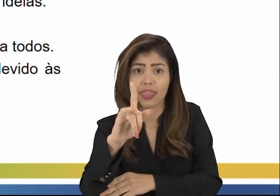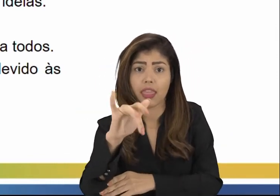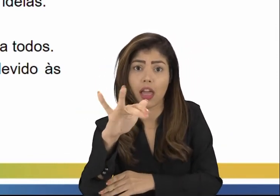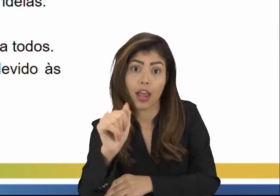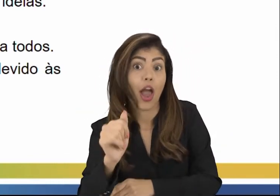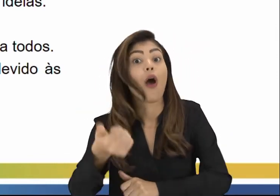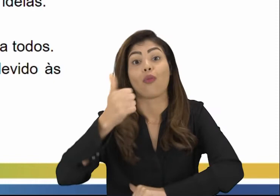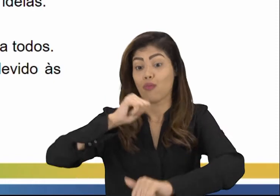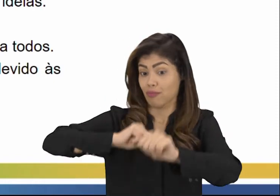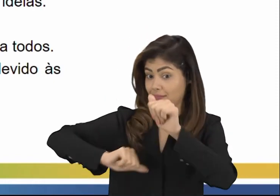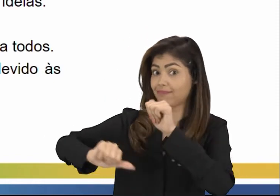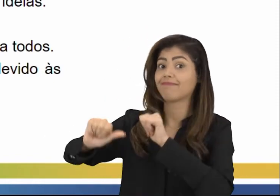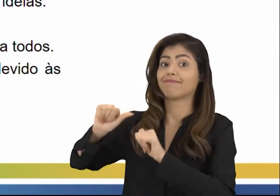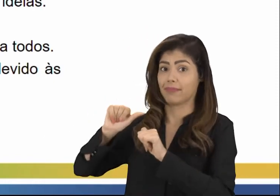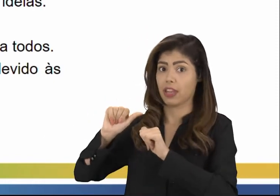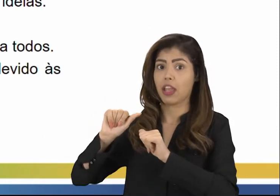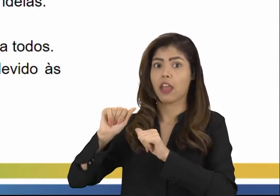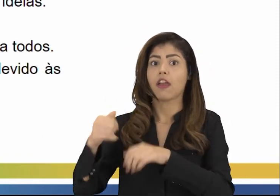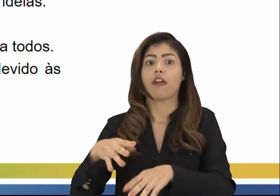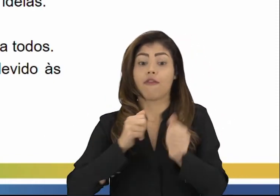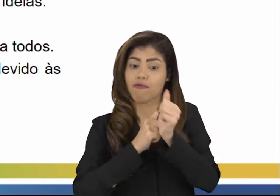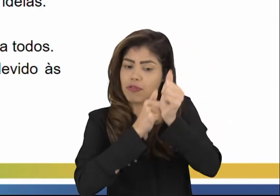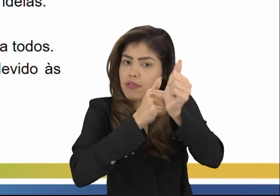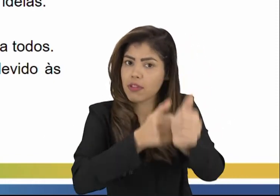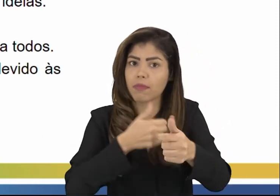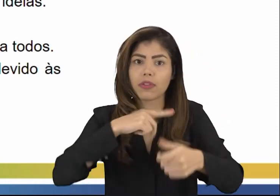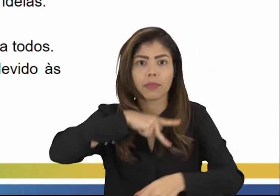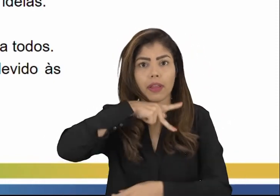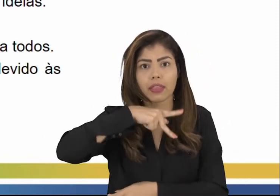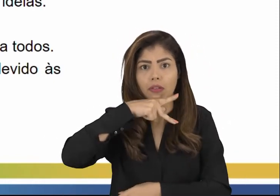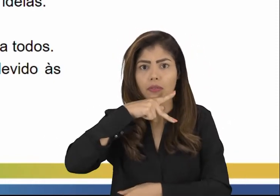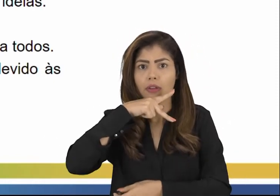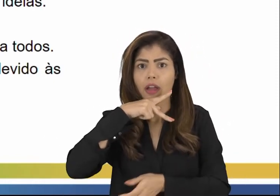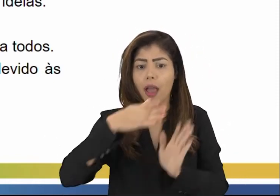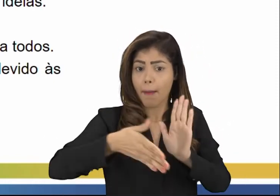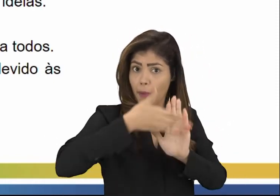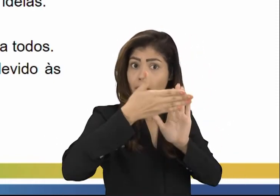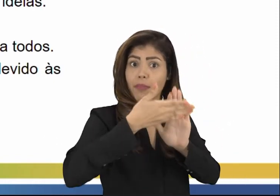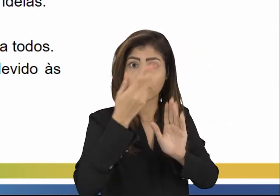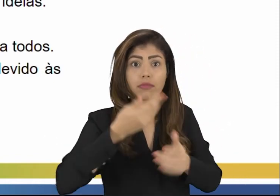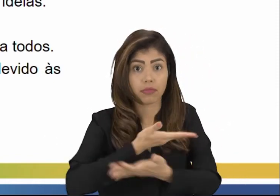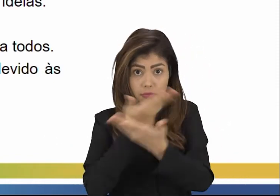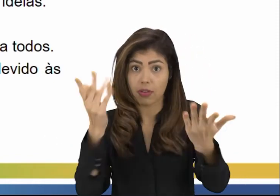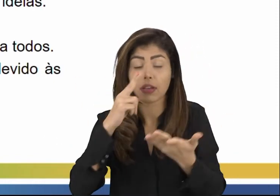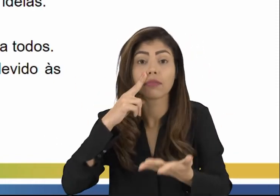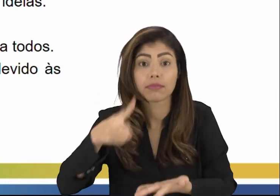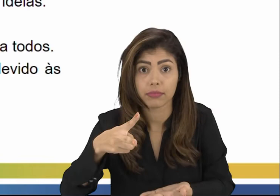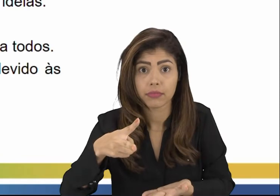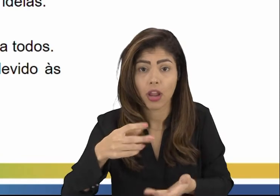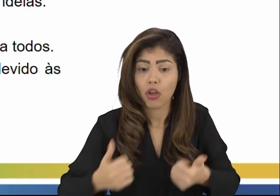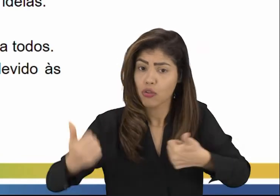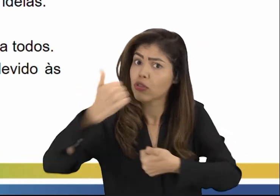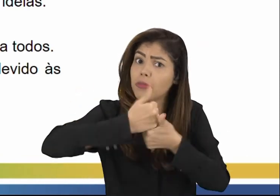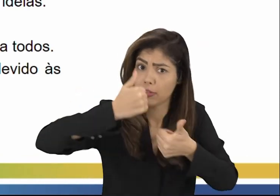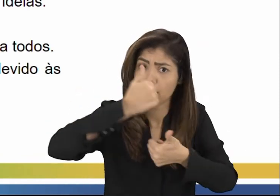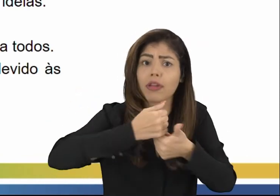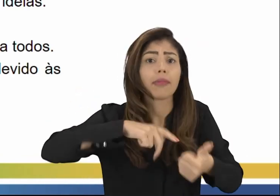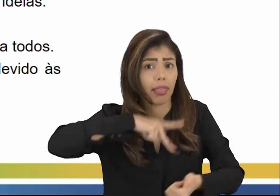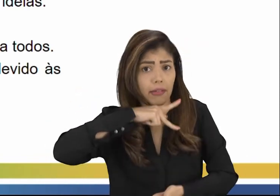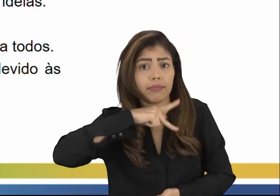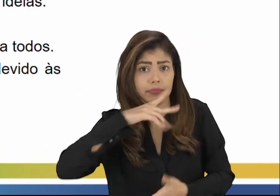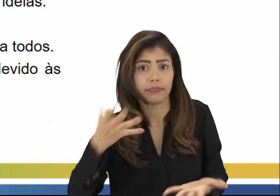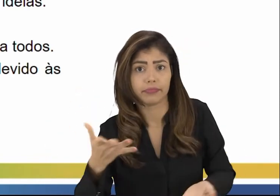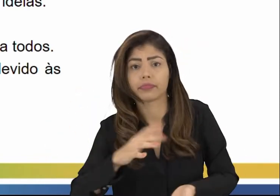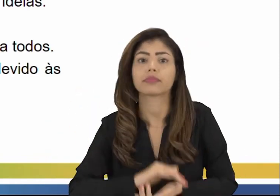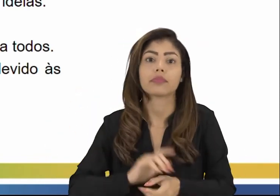um dos discípulos que sobressaiu de destaque realmente na academia platônica. Dizem que ele ia substituir o seu mestre, né? Mas